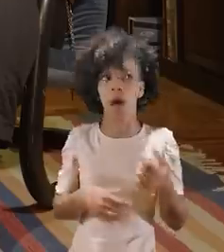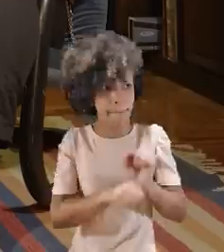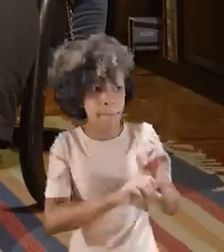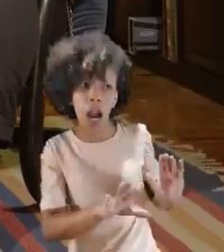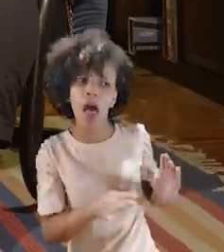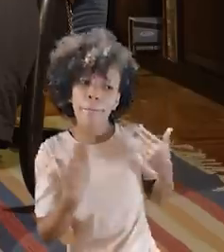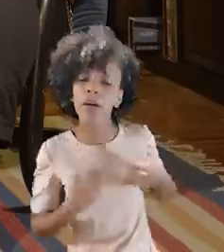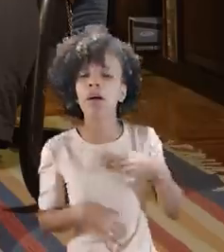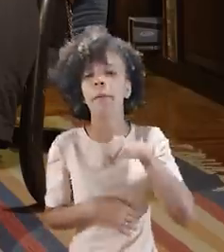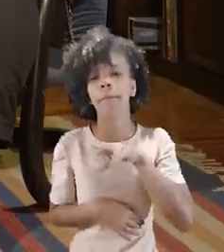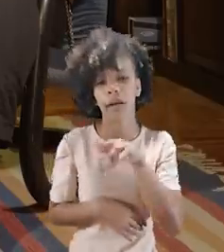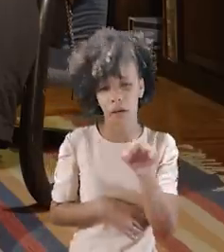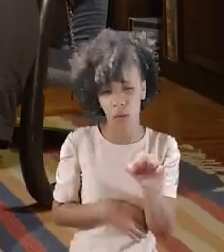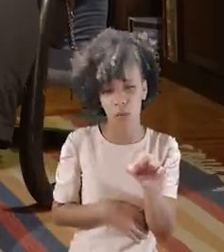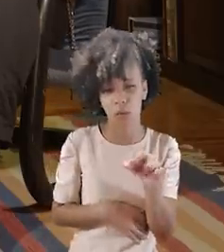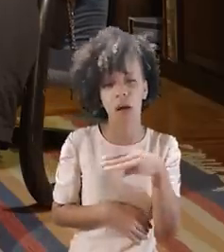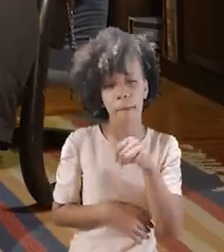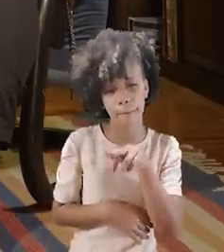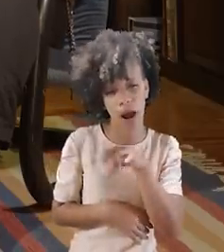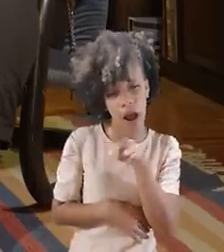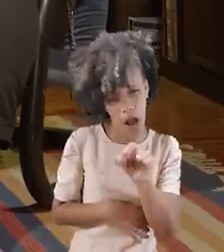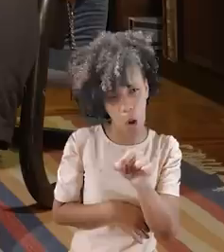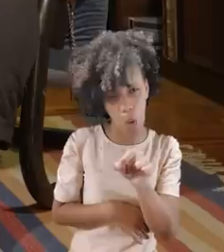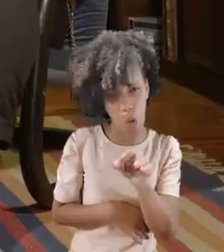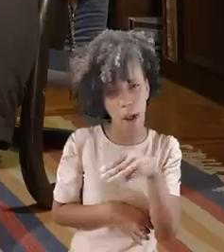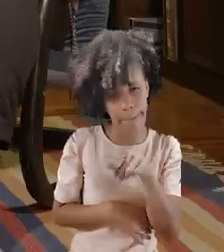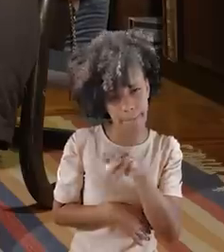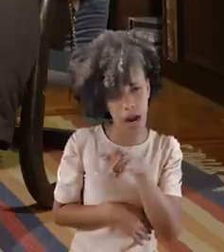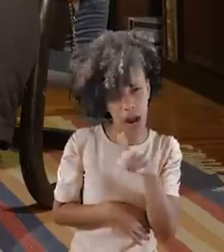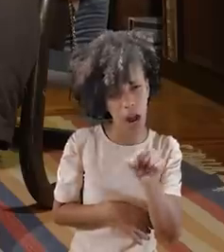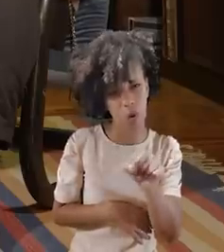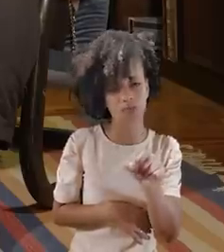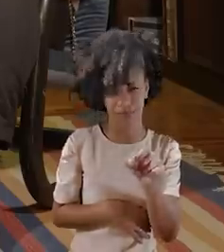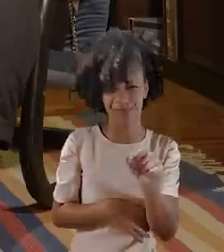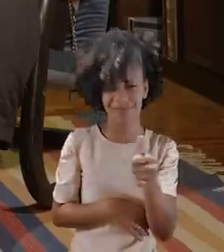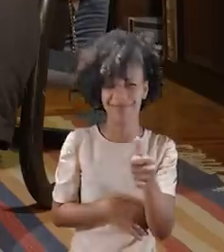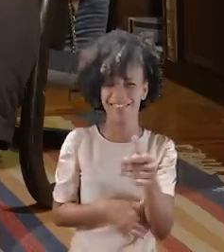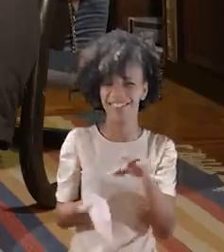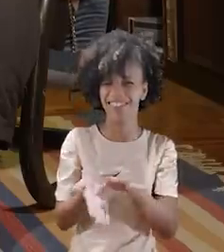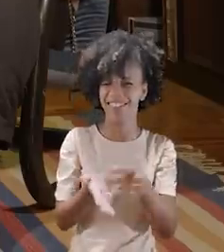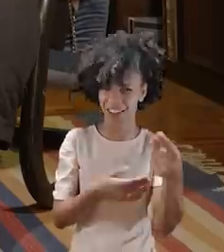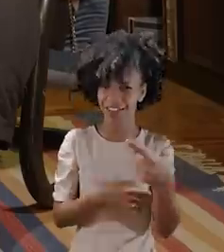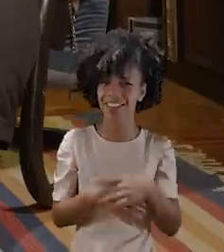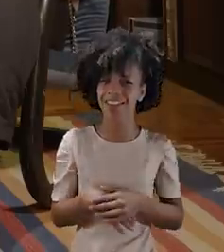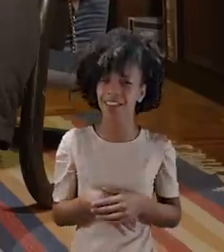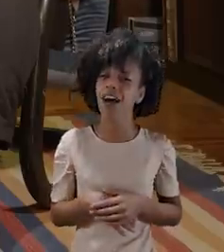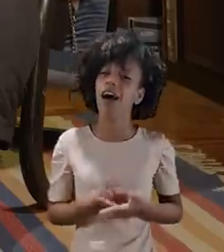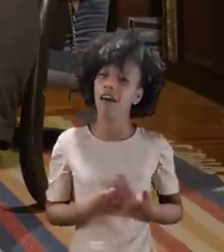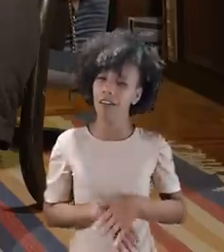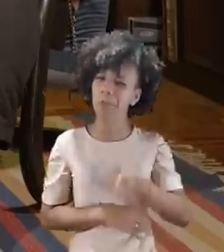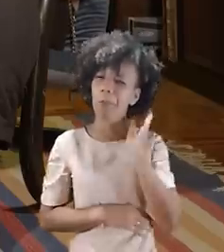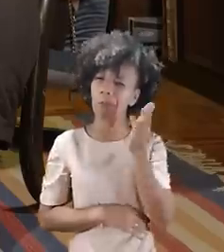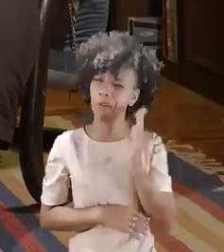quisesse pera aí mano Marcão Marcão Marcão Marcão fala a verdade malucão o skar são